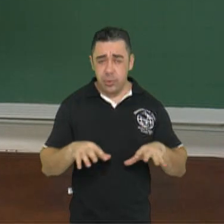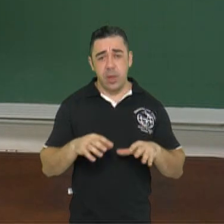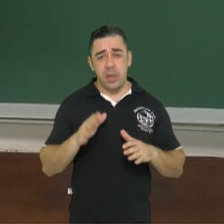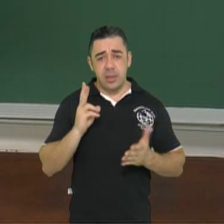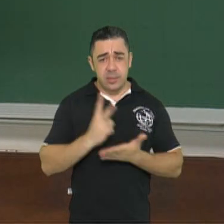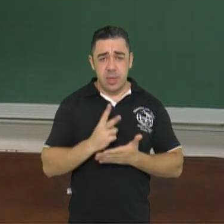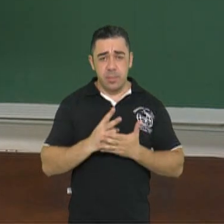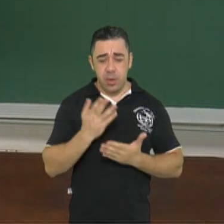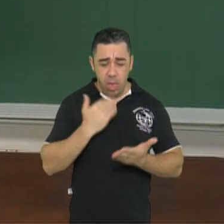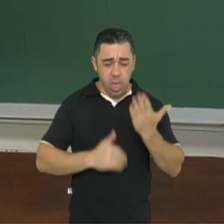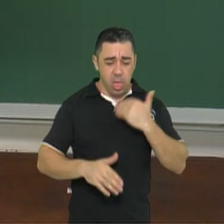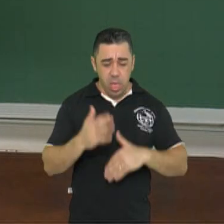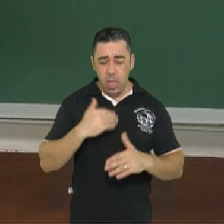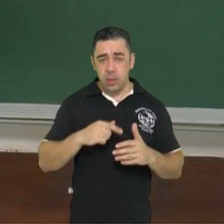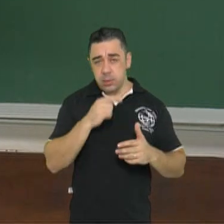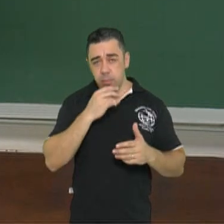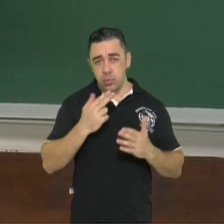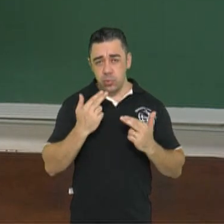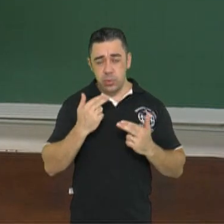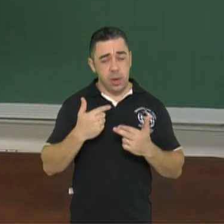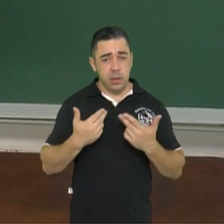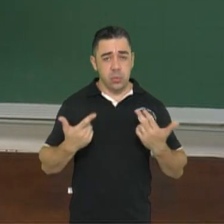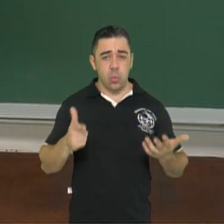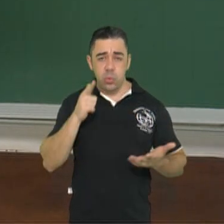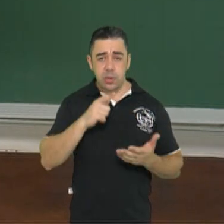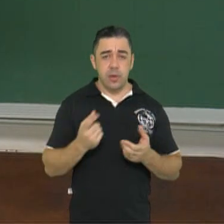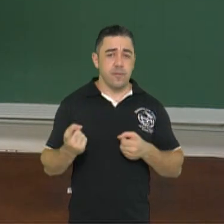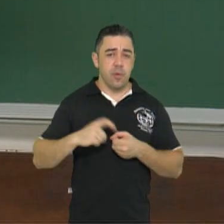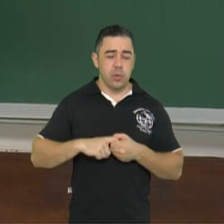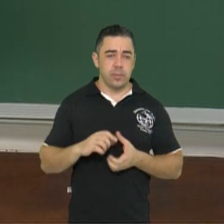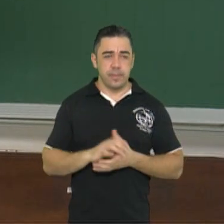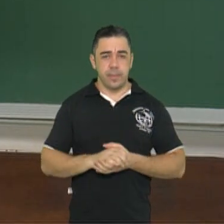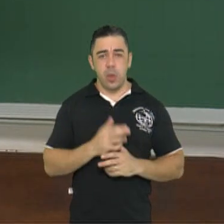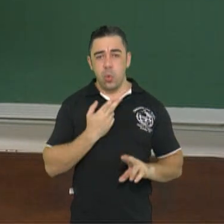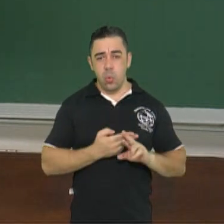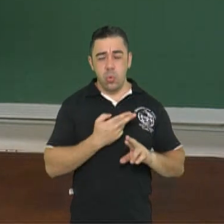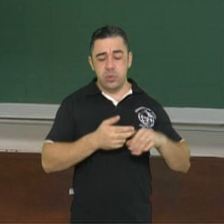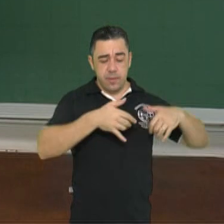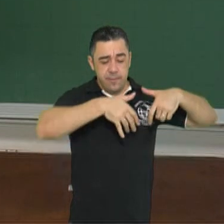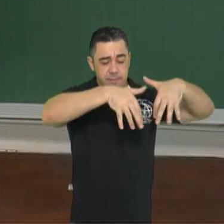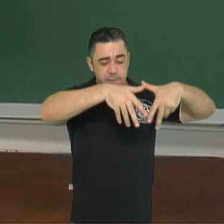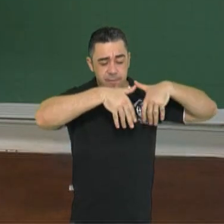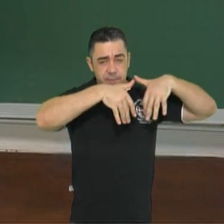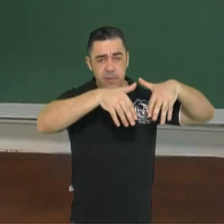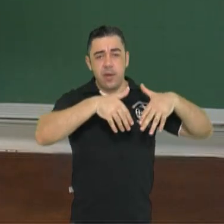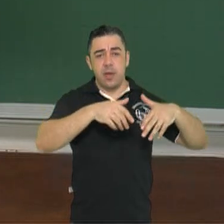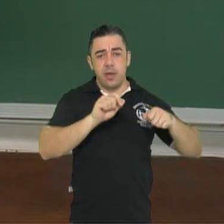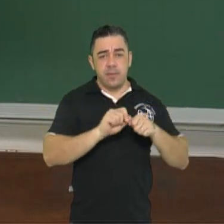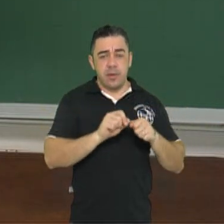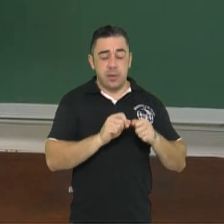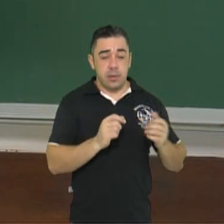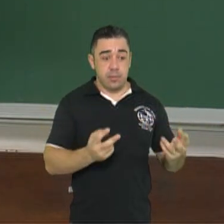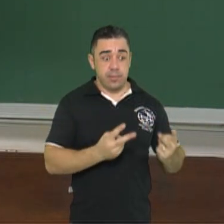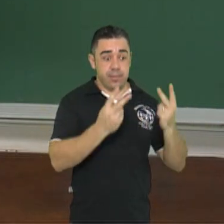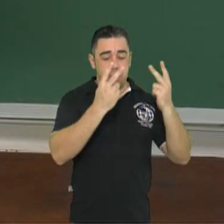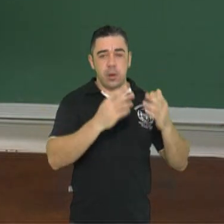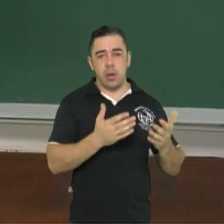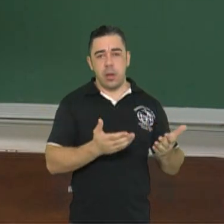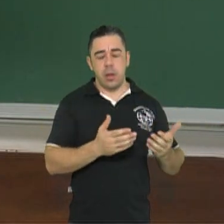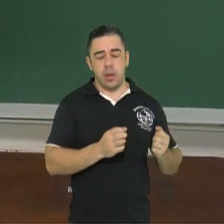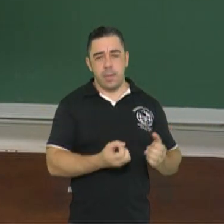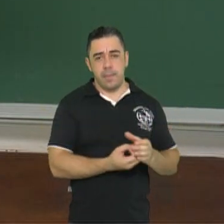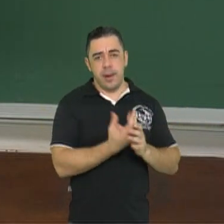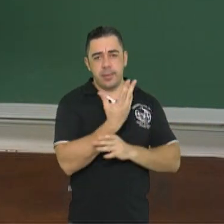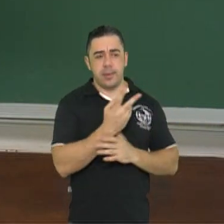nutrientes e o solo não consegue se recuperar. Tá? Uso intenso de agrotóxicos e fertilizantes. Então, você está plantando sempre a mesma